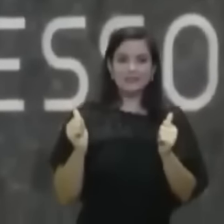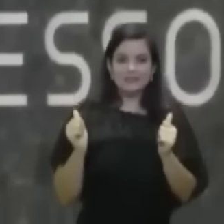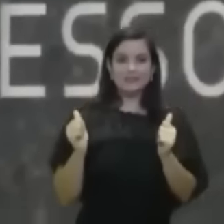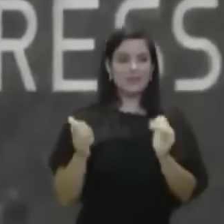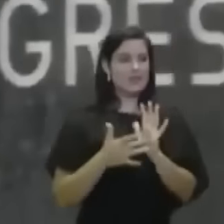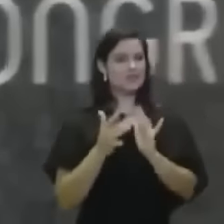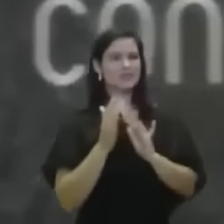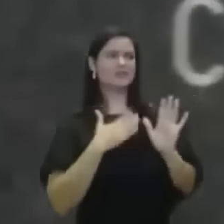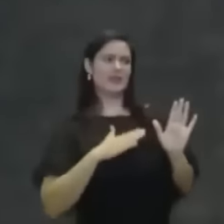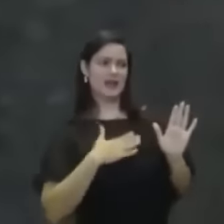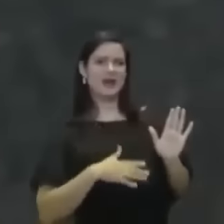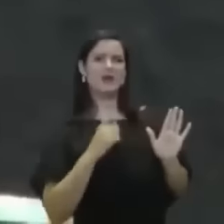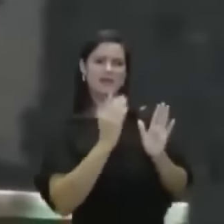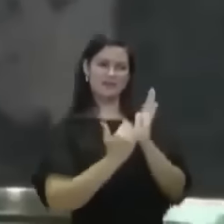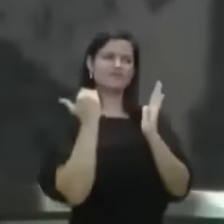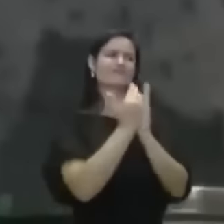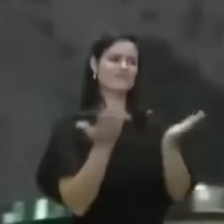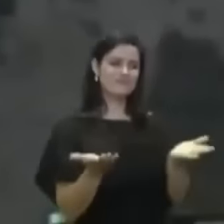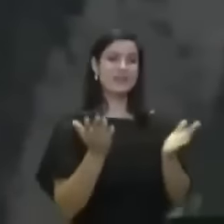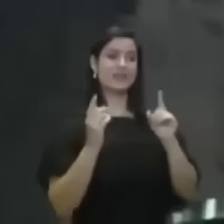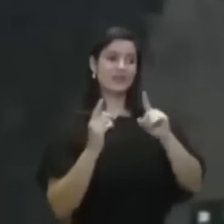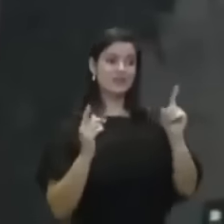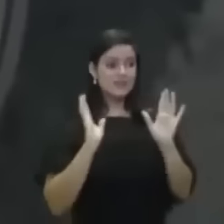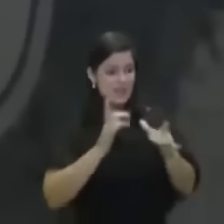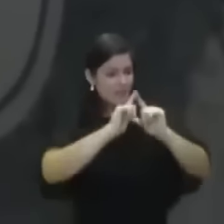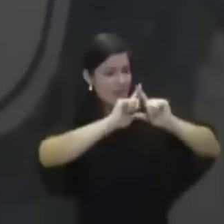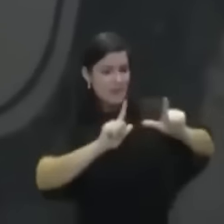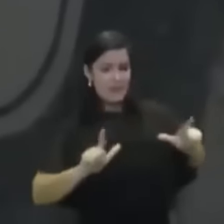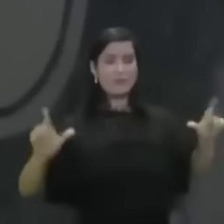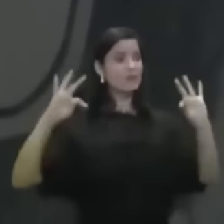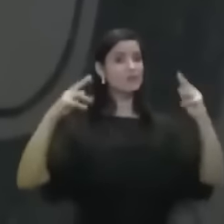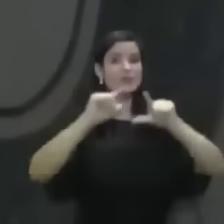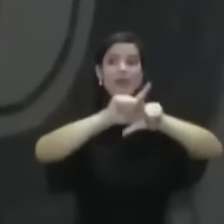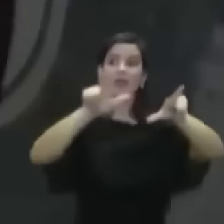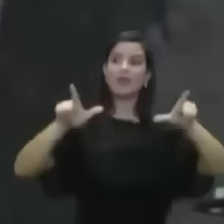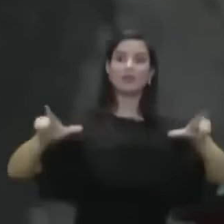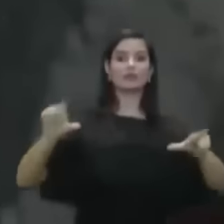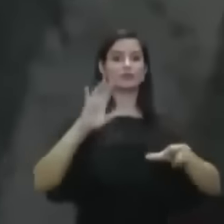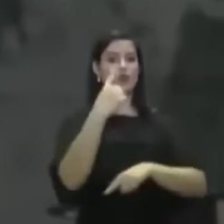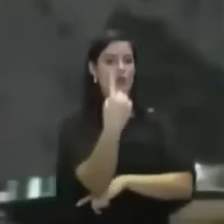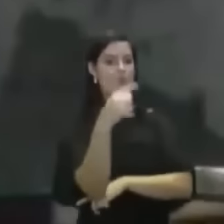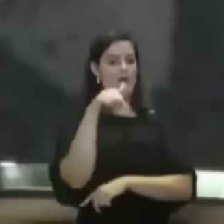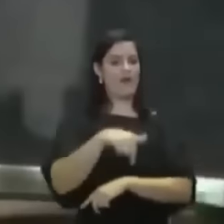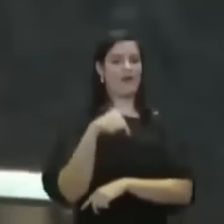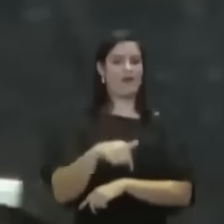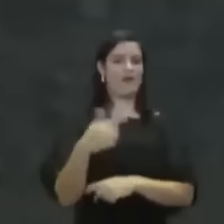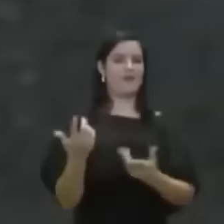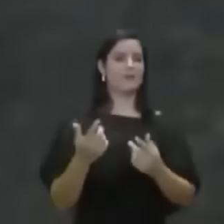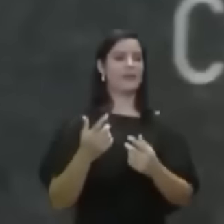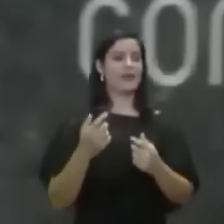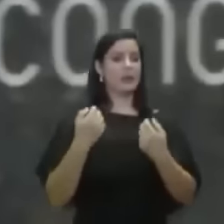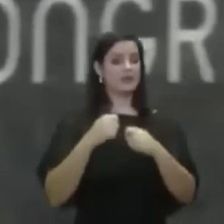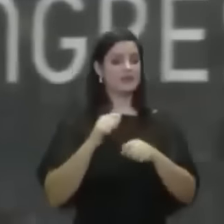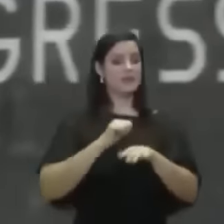Aí Jesus: não, Pedro, agora é você que não está entendendo, você já está limpo, todos vocês estão limpos, exceto um, só precisa lavar os